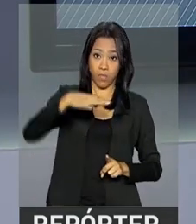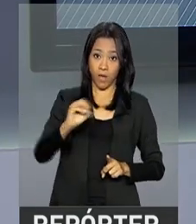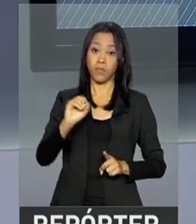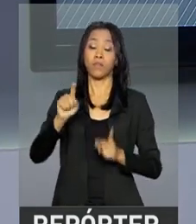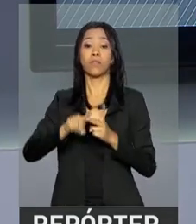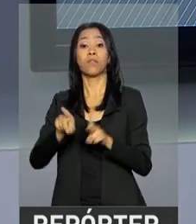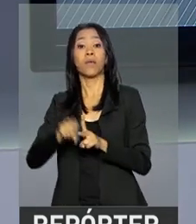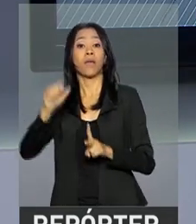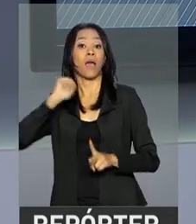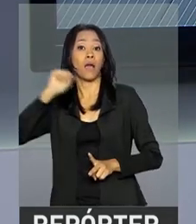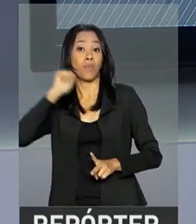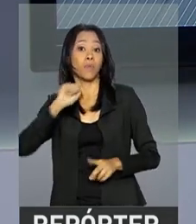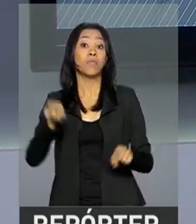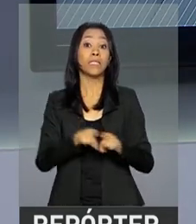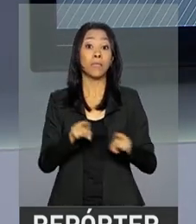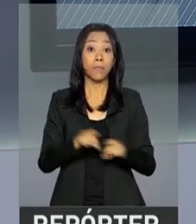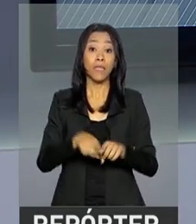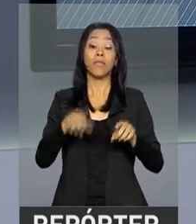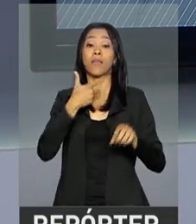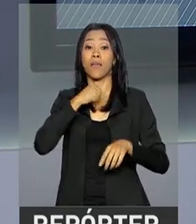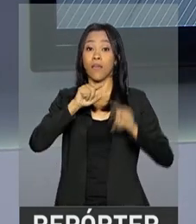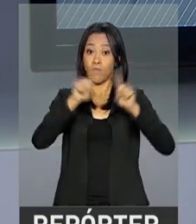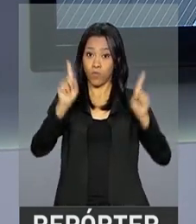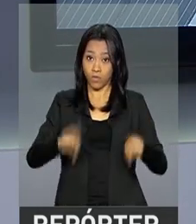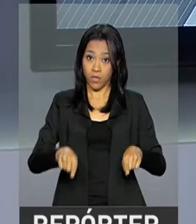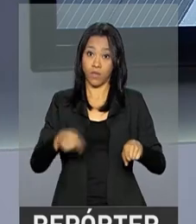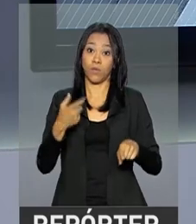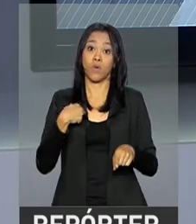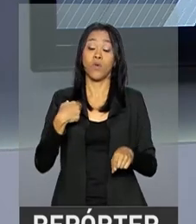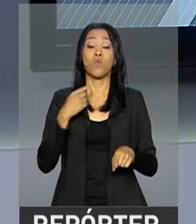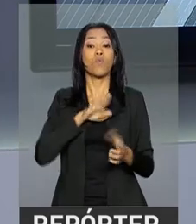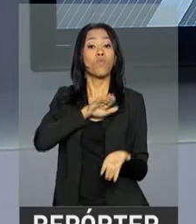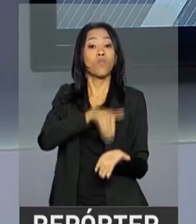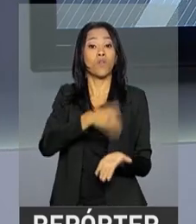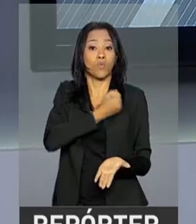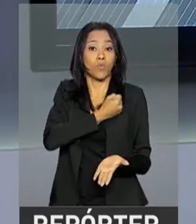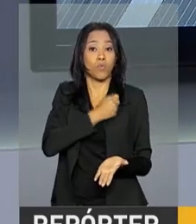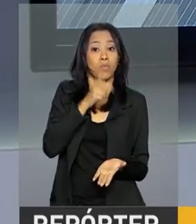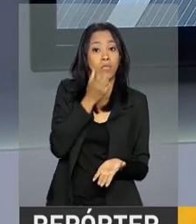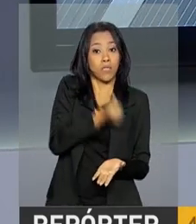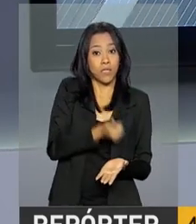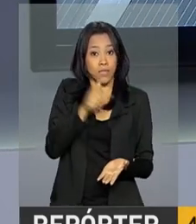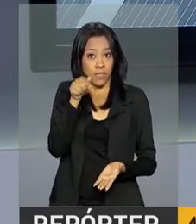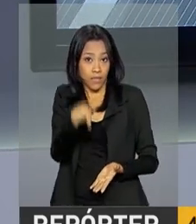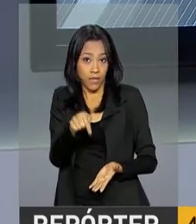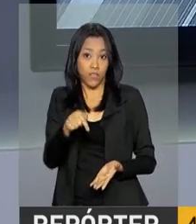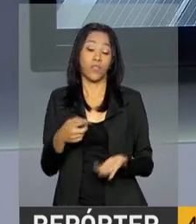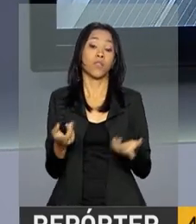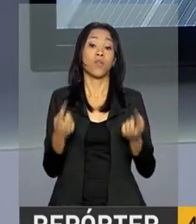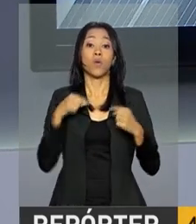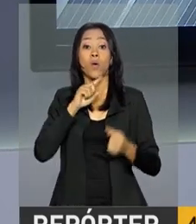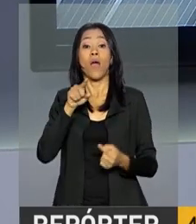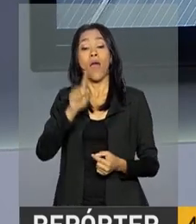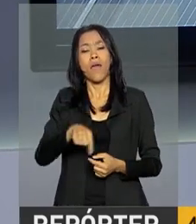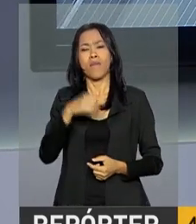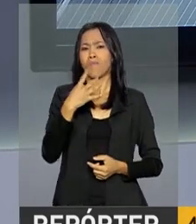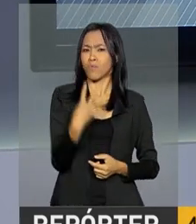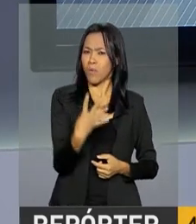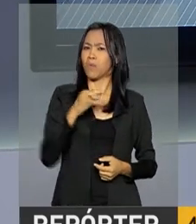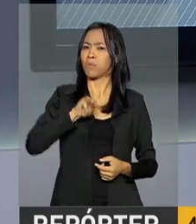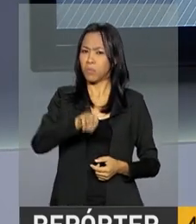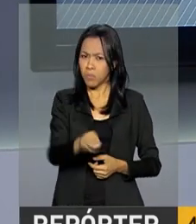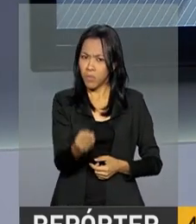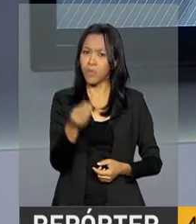públicos com inscrições de final 6 e 7 a estimativa é de que 4 milhões de trabalhadores sejam beneficiados